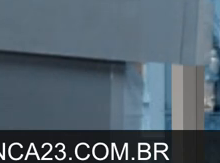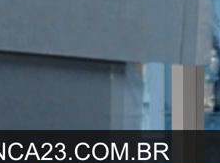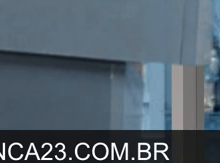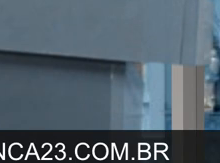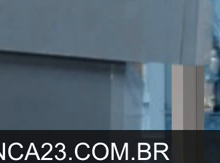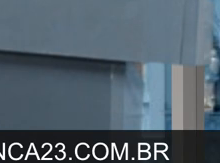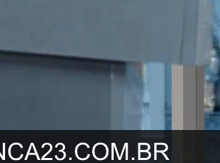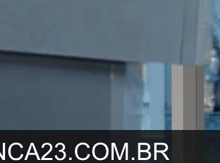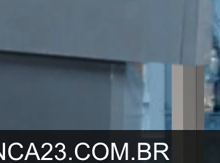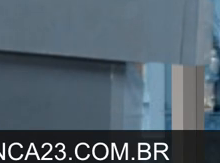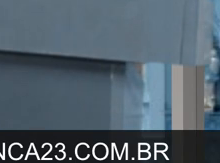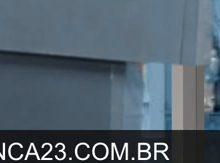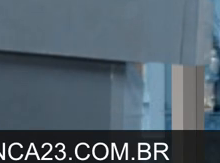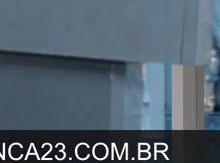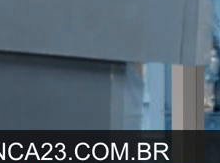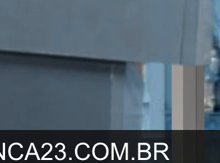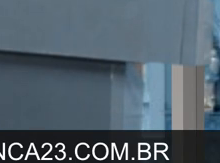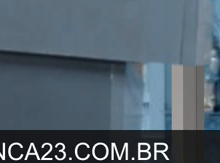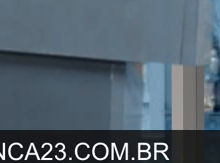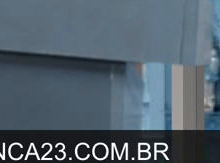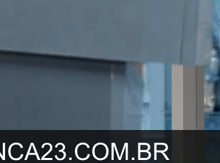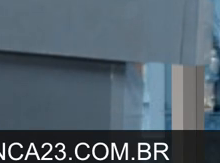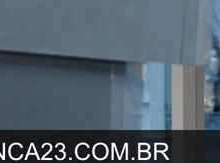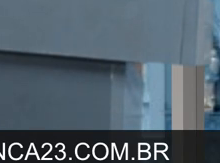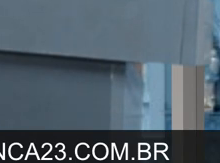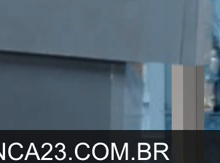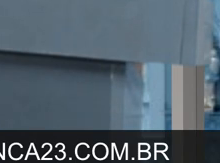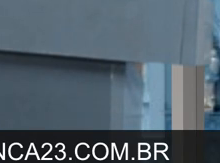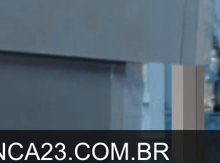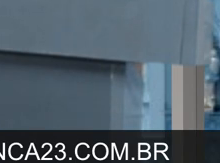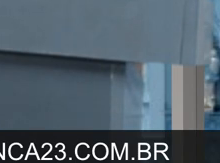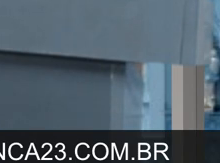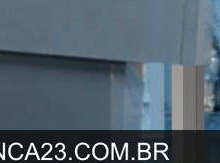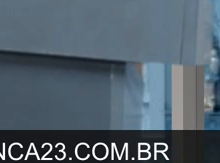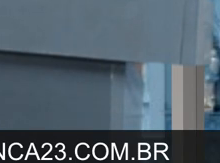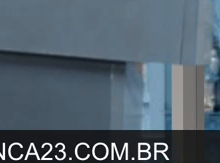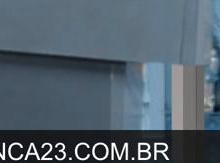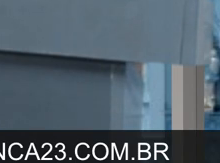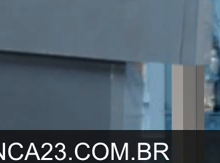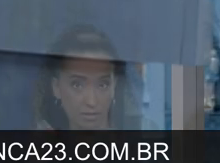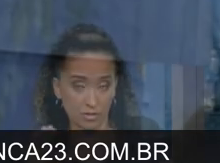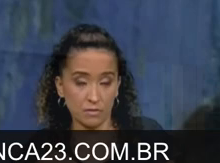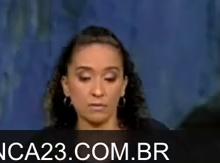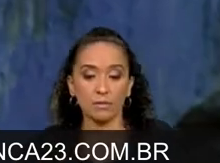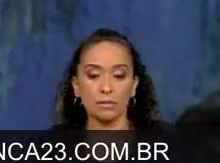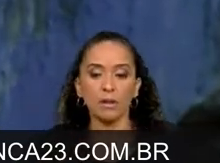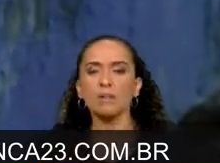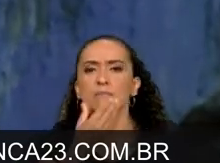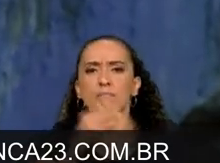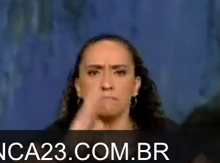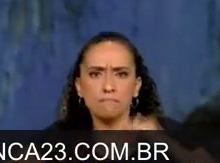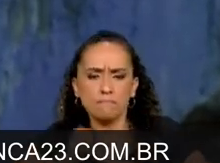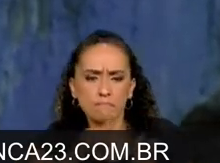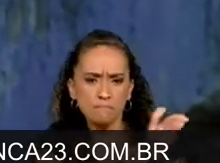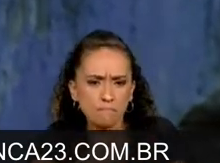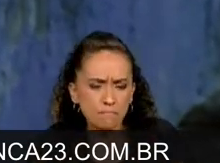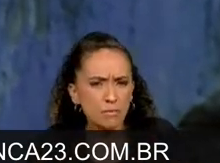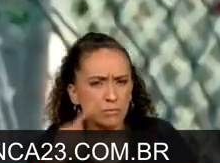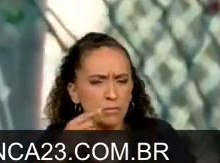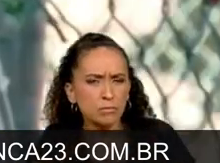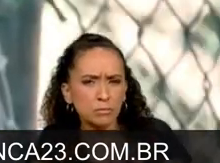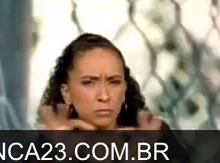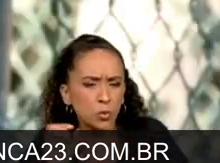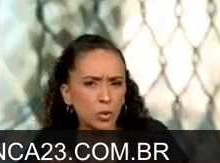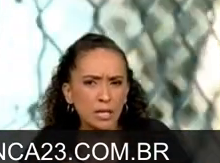estudo aponta uma preocupação com relação à obesidade infantil. Os pesquisadores observaram mais de